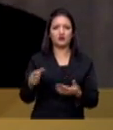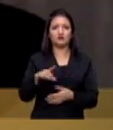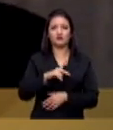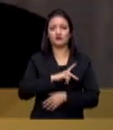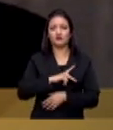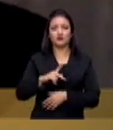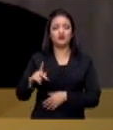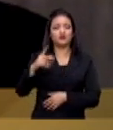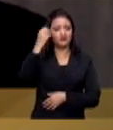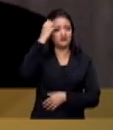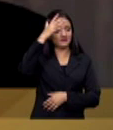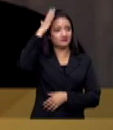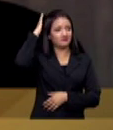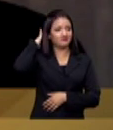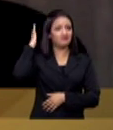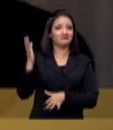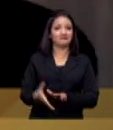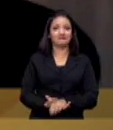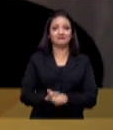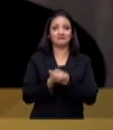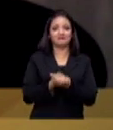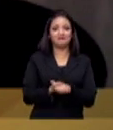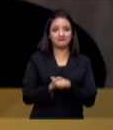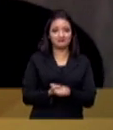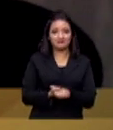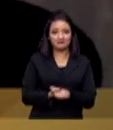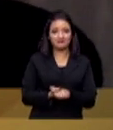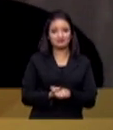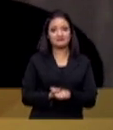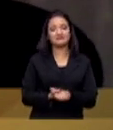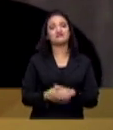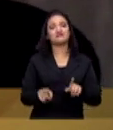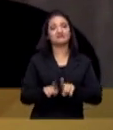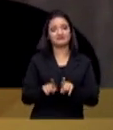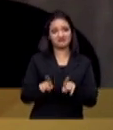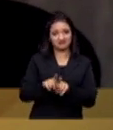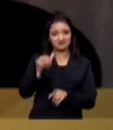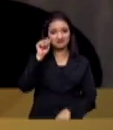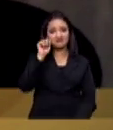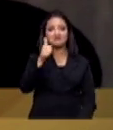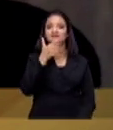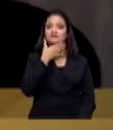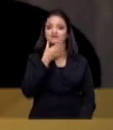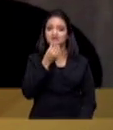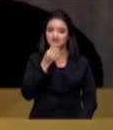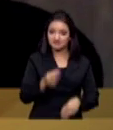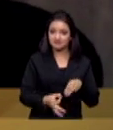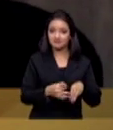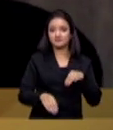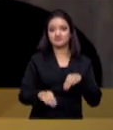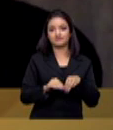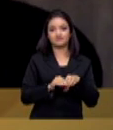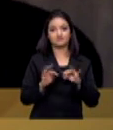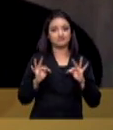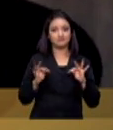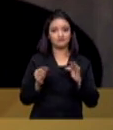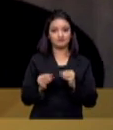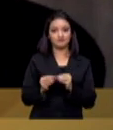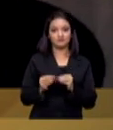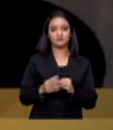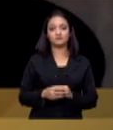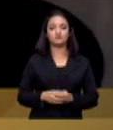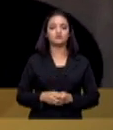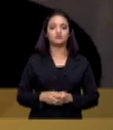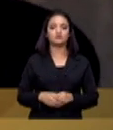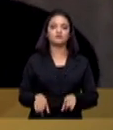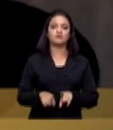meus cumprimentos, bem como as ministras e ministros integrantes desse tribunal, o